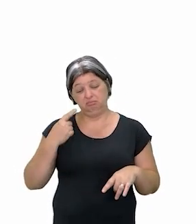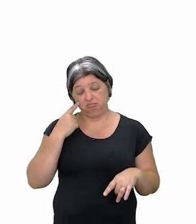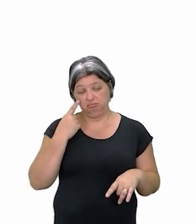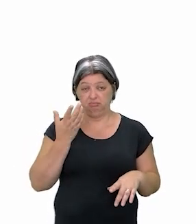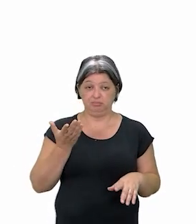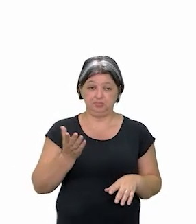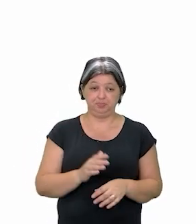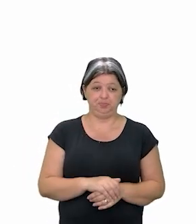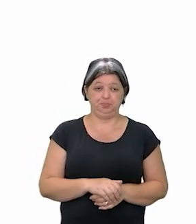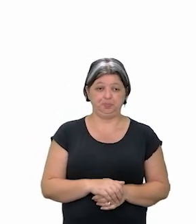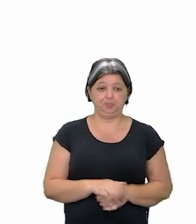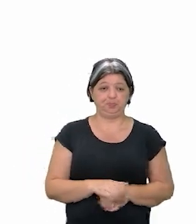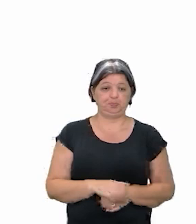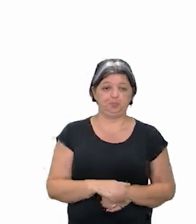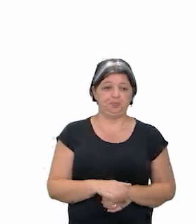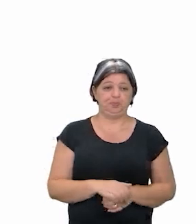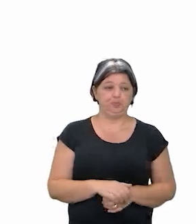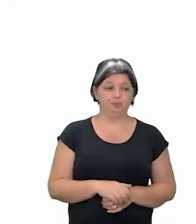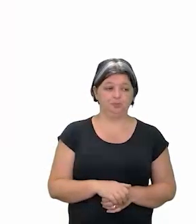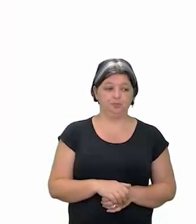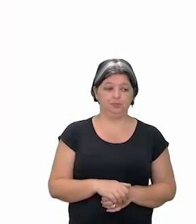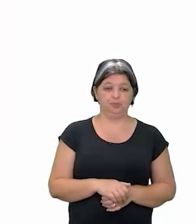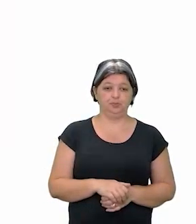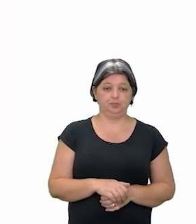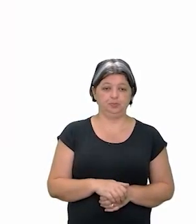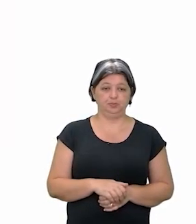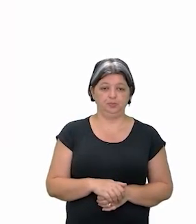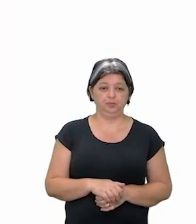bom? Vamos seguir, então.